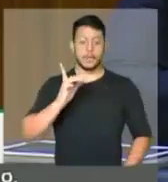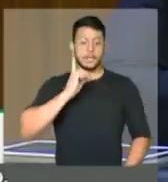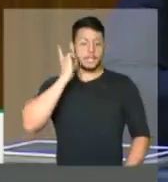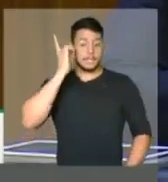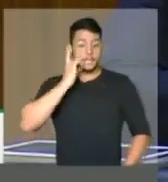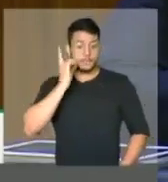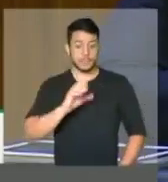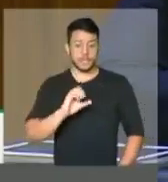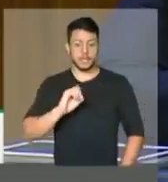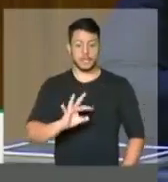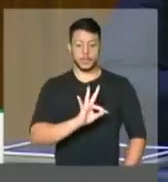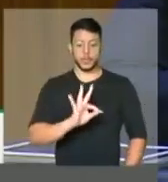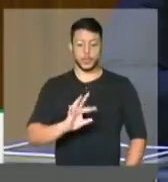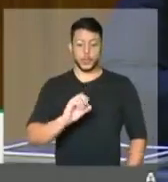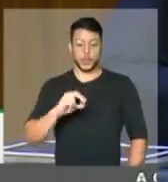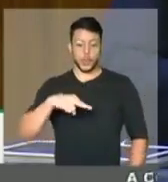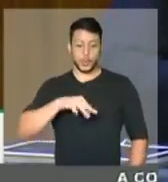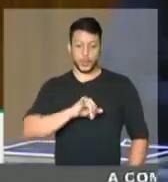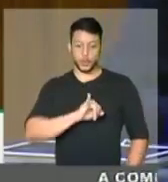Tony de Paula.